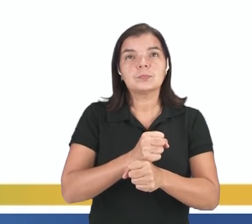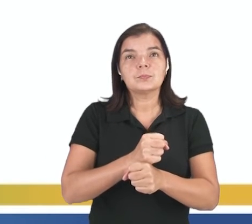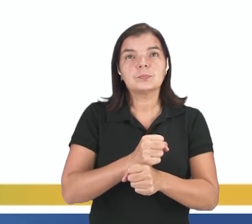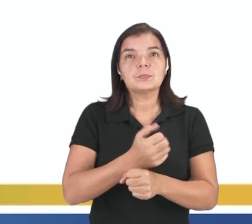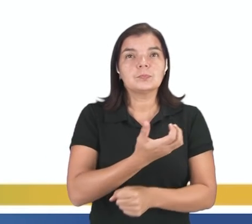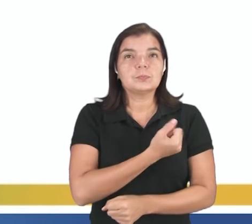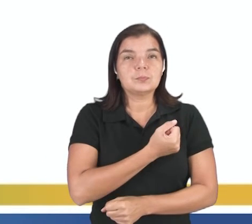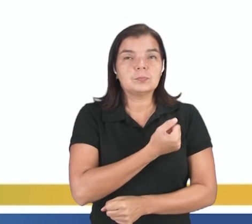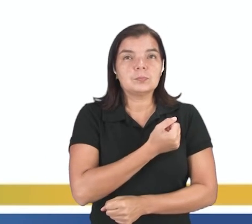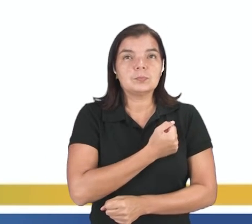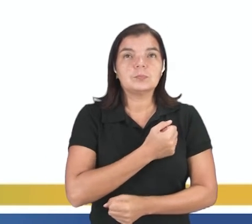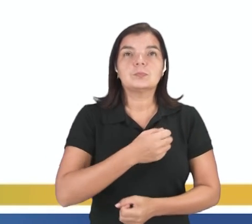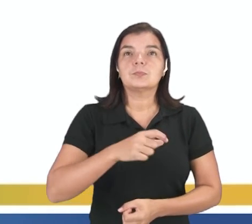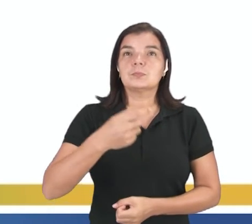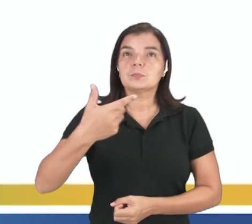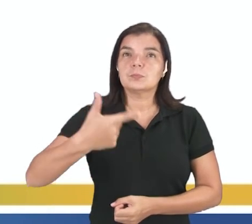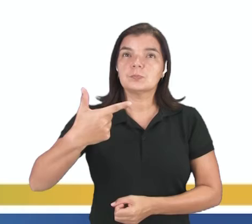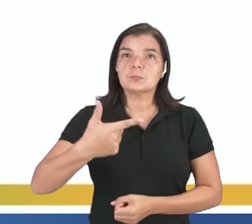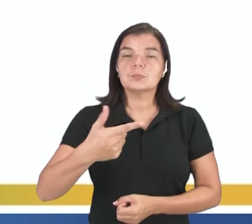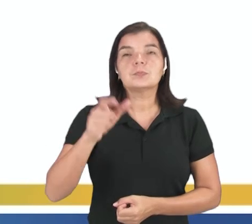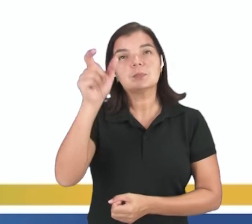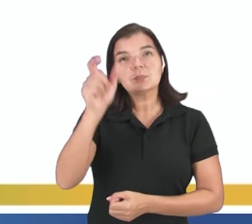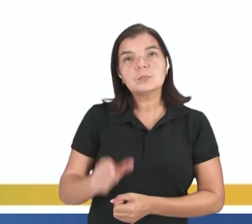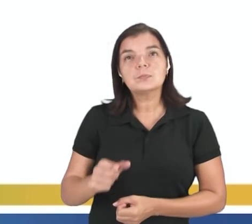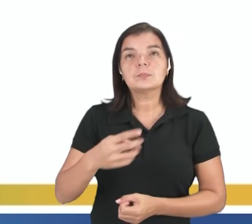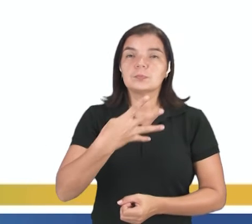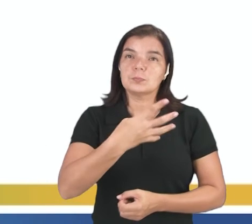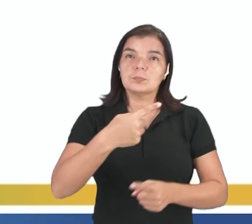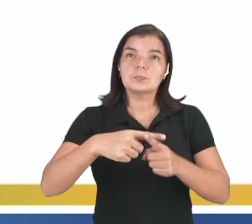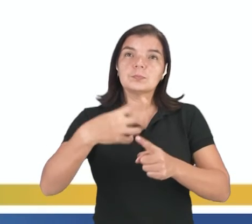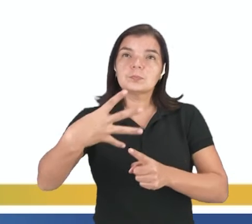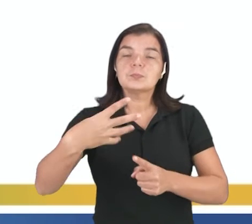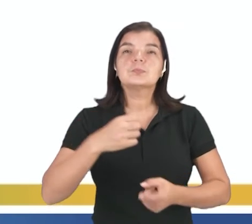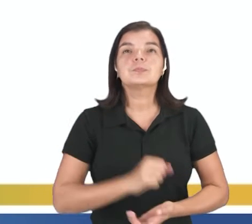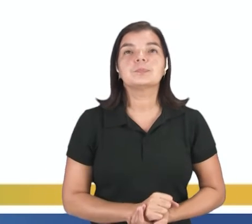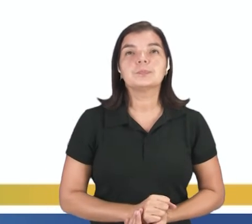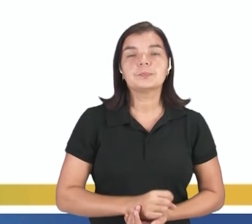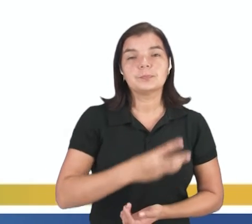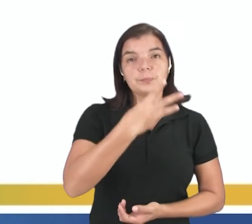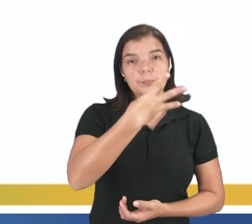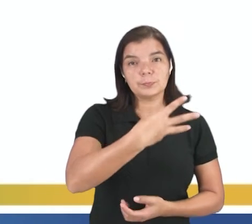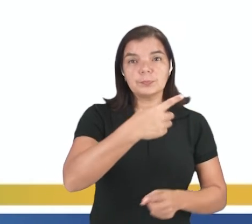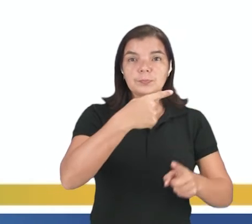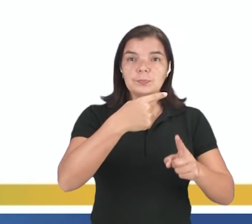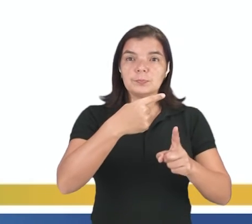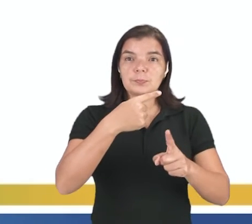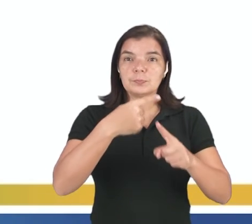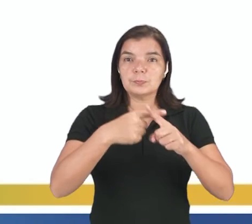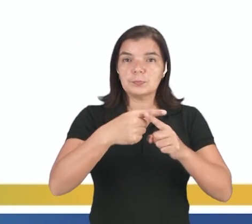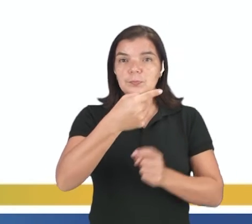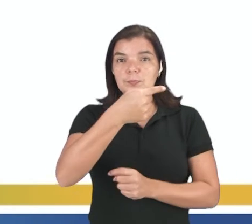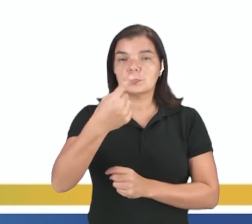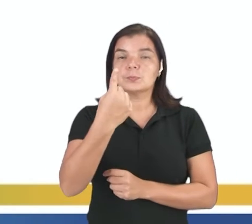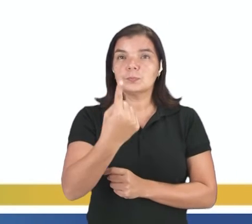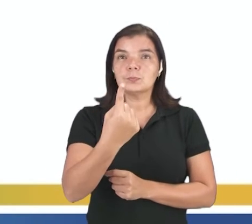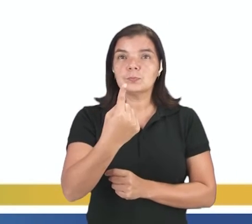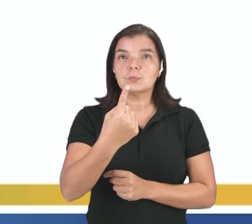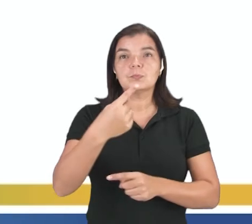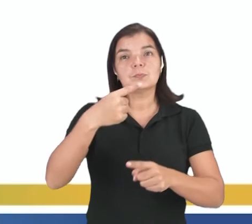segundo elemento da linha e da coluna, como está aqui. Então ficará 3 vezes menos 1 mais